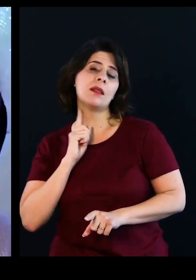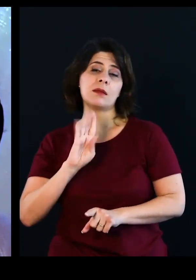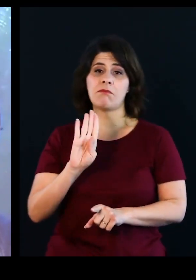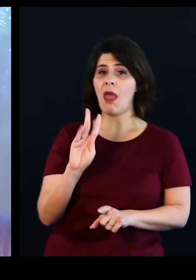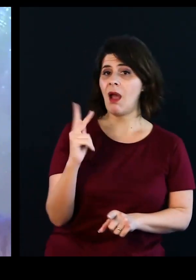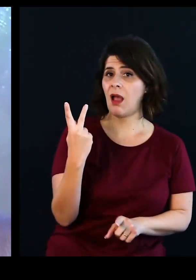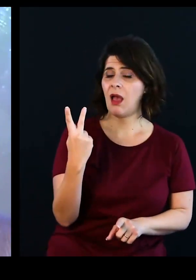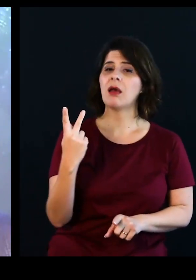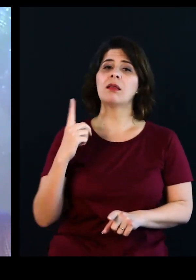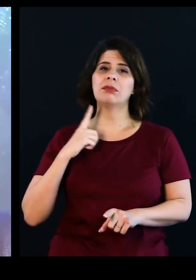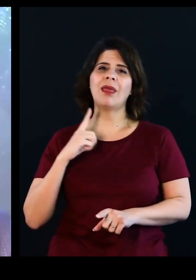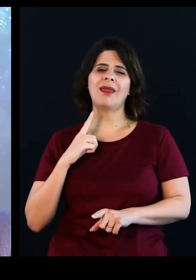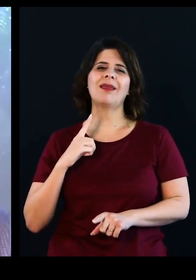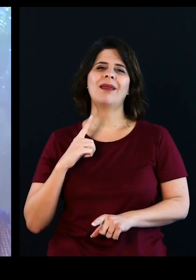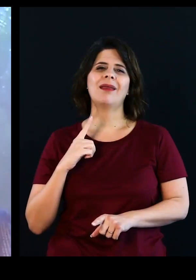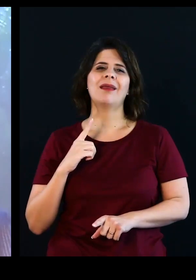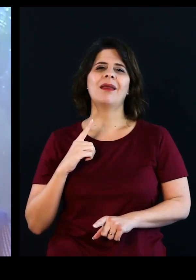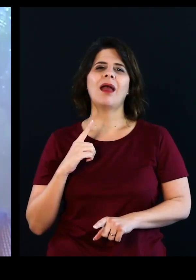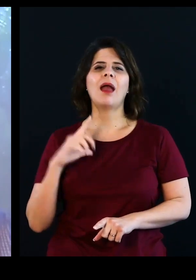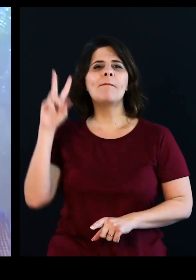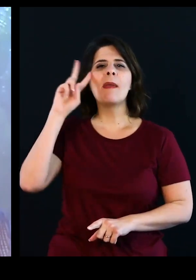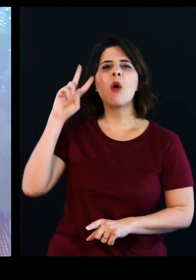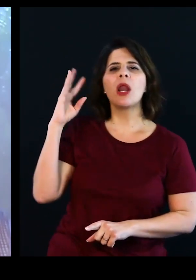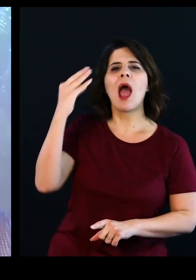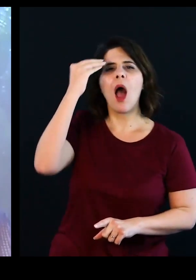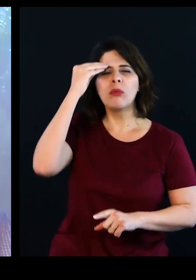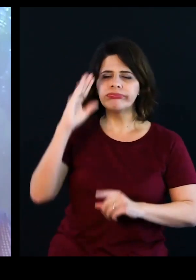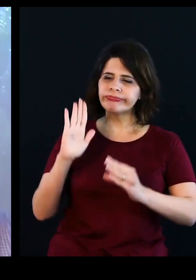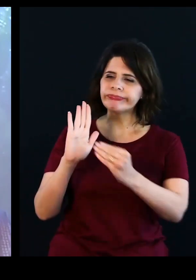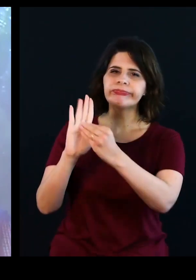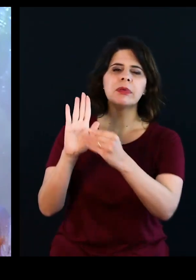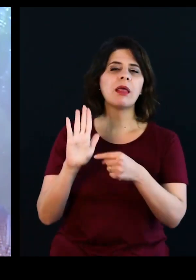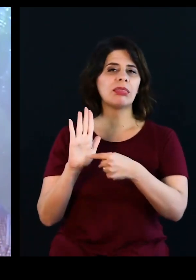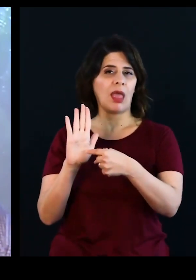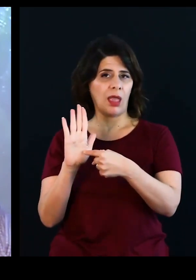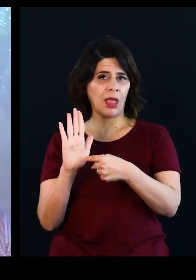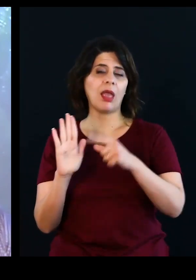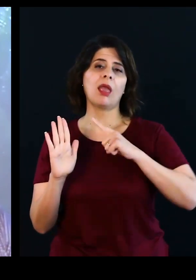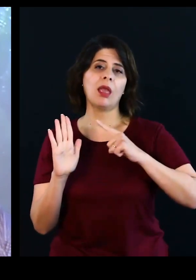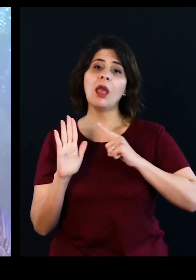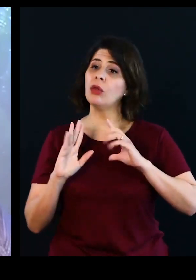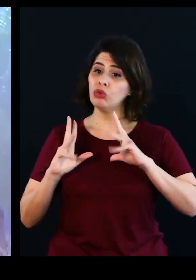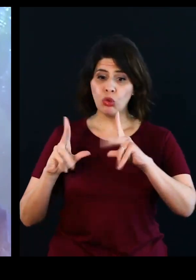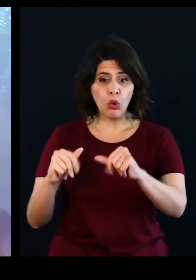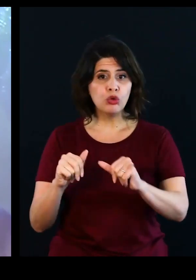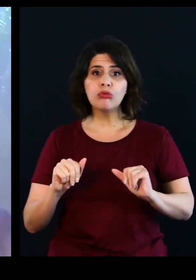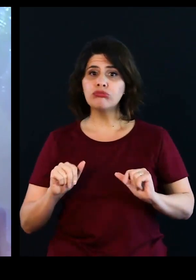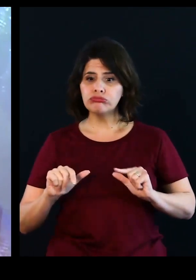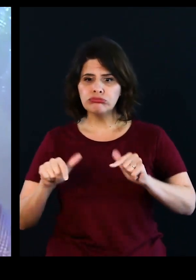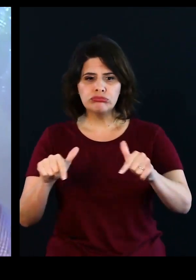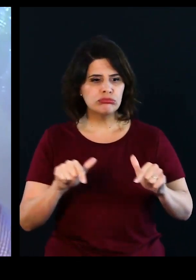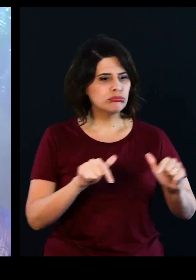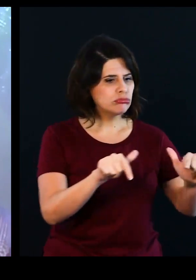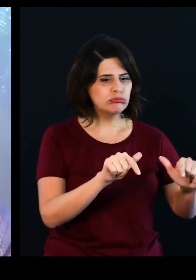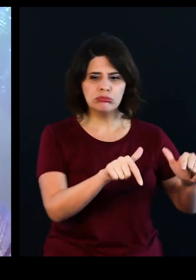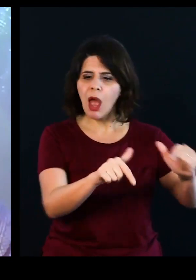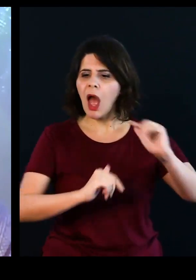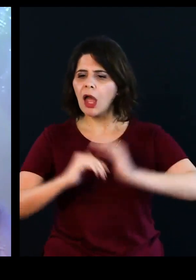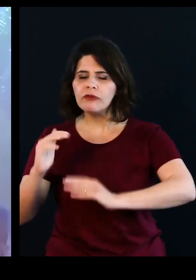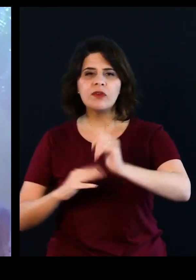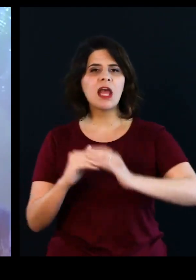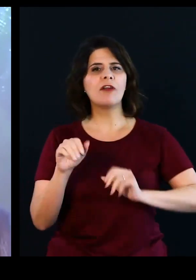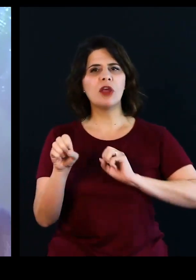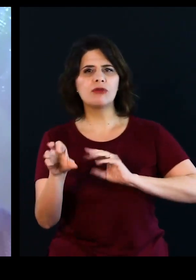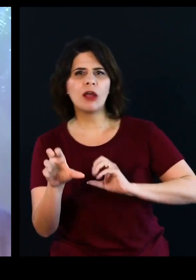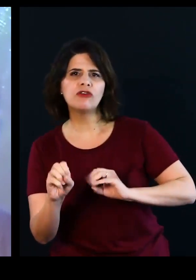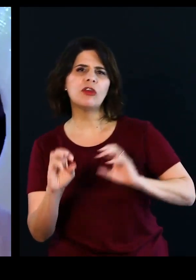gente procurou manter uma atividade virtual muito intensiva. São mais de 120 atividades educativas, culturais,